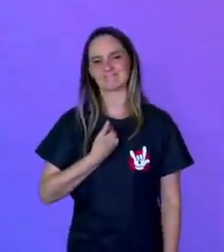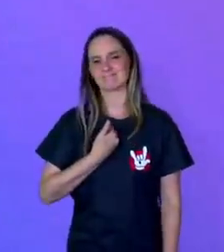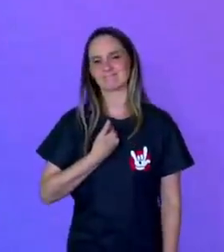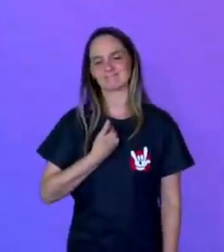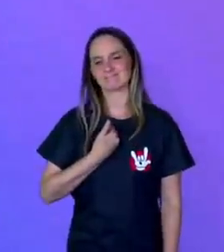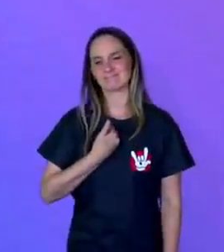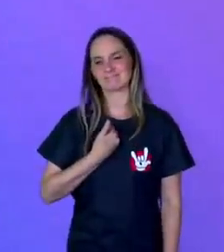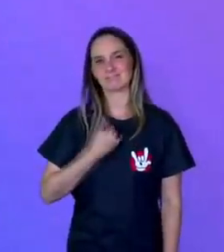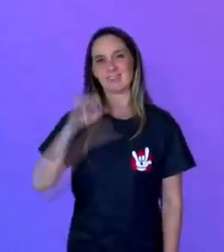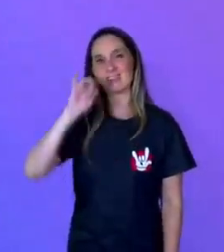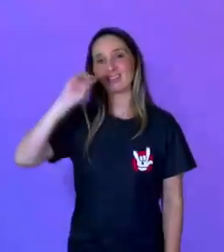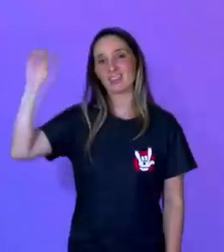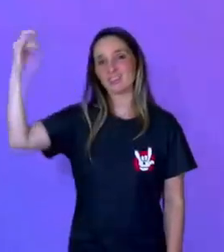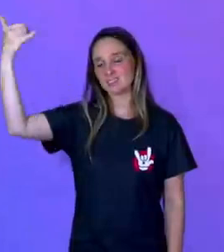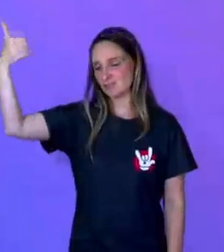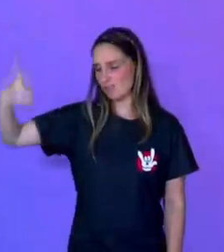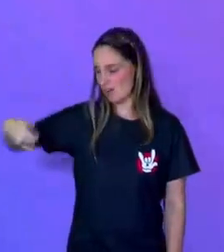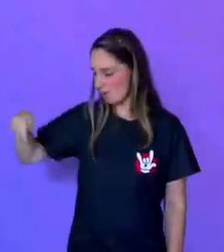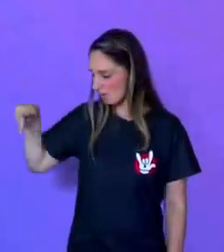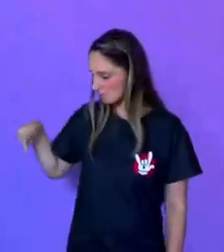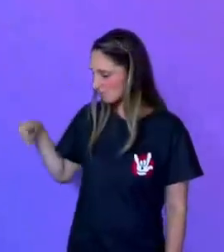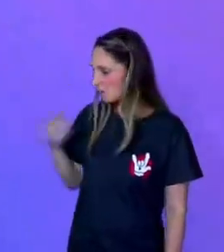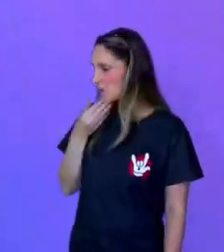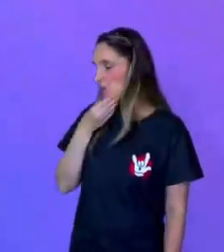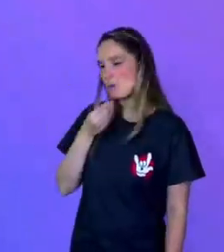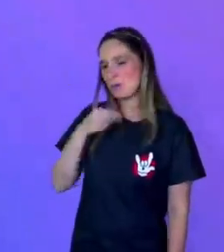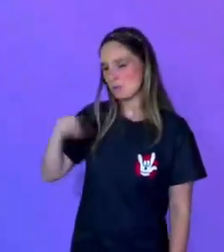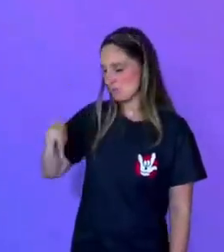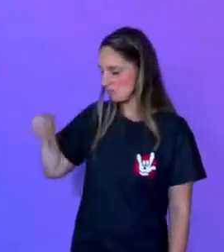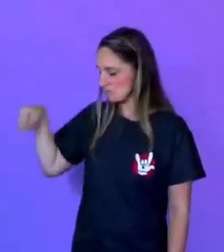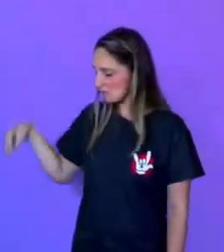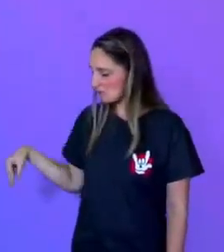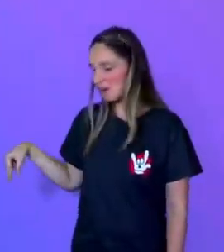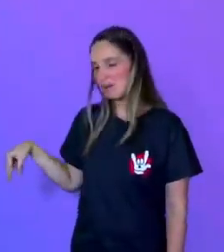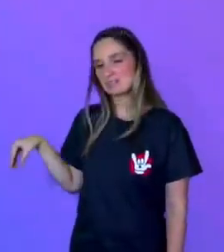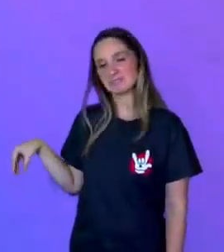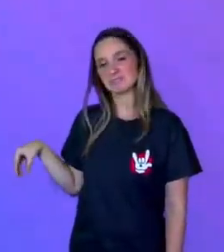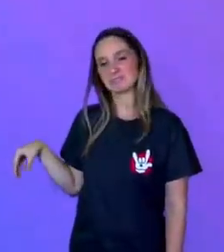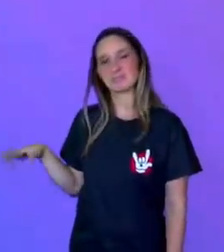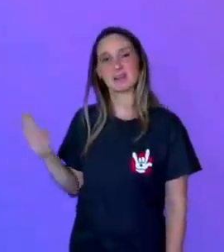ele. E o pastor disse que viu um anjo do lado daquele irmão com uma bandeja cheia de coisa.